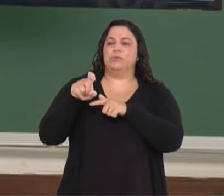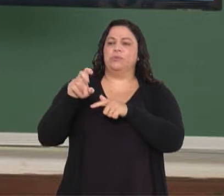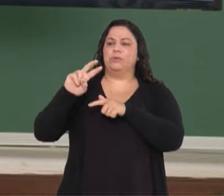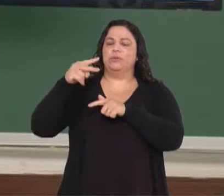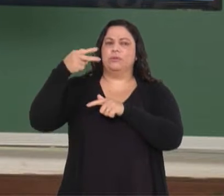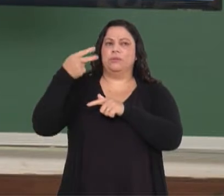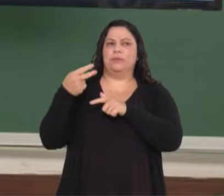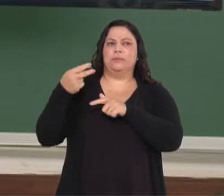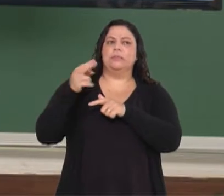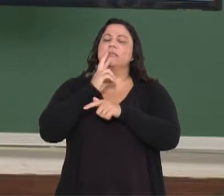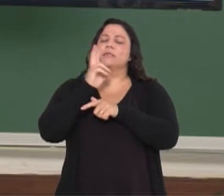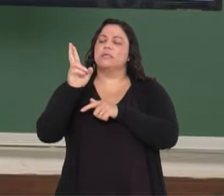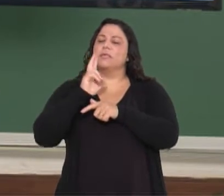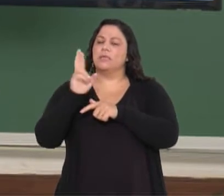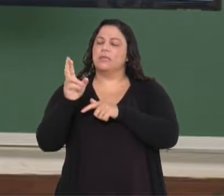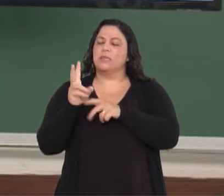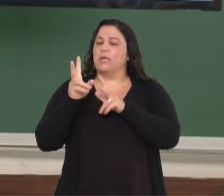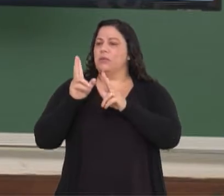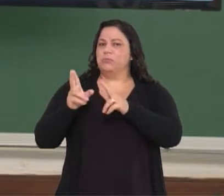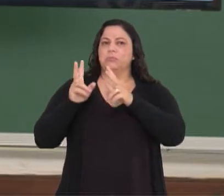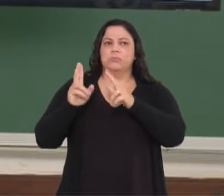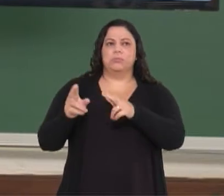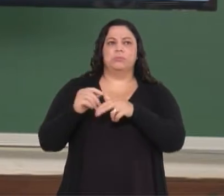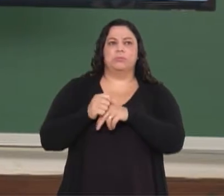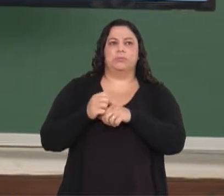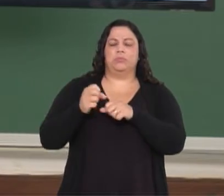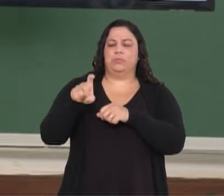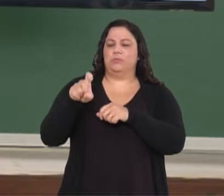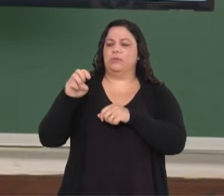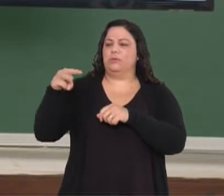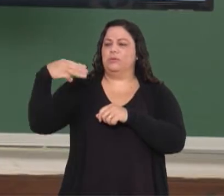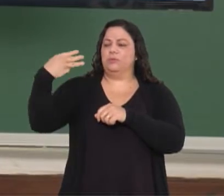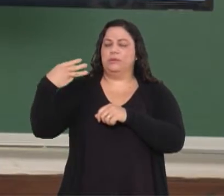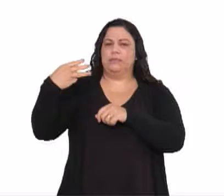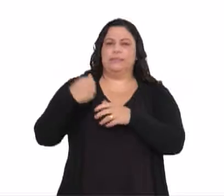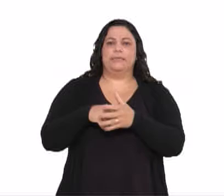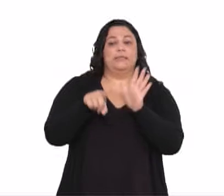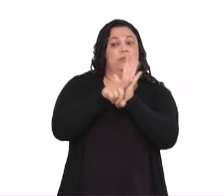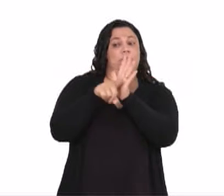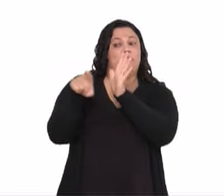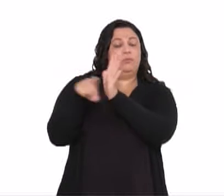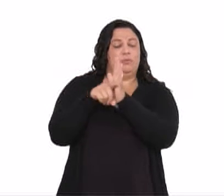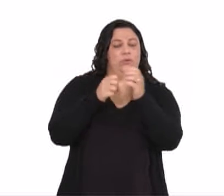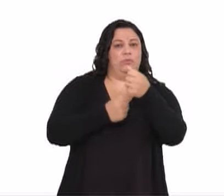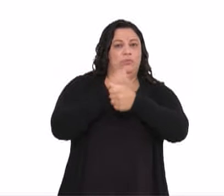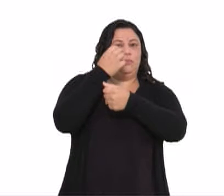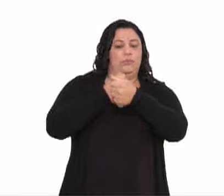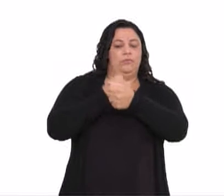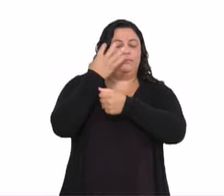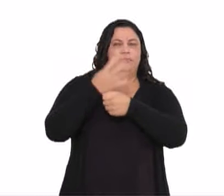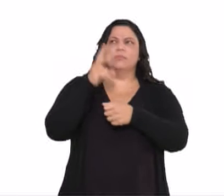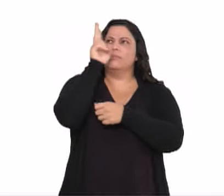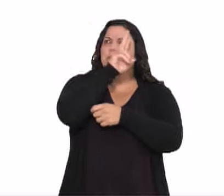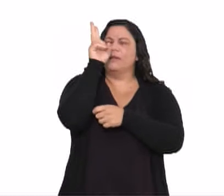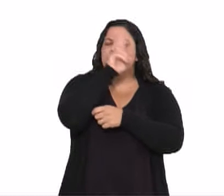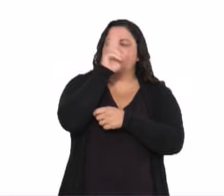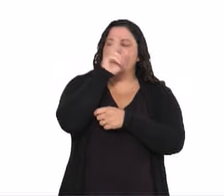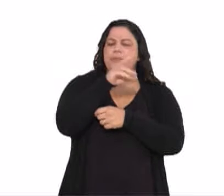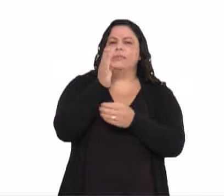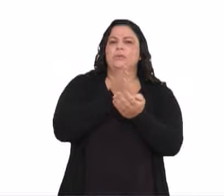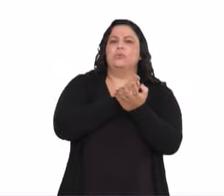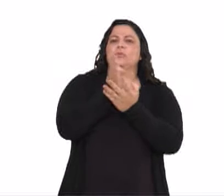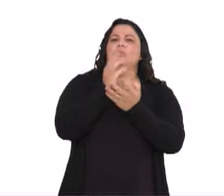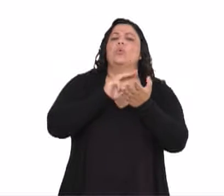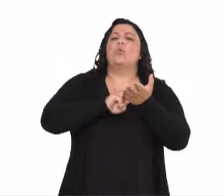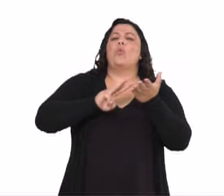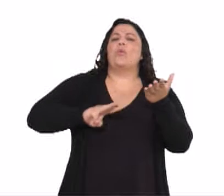a mesma variável na terceira. Por quê? Você diminuiu os expoentes. Relembrando ainda o método de Descartes, para dividir